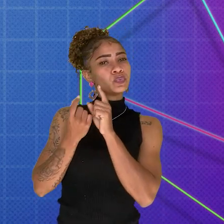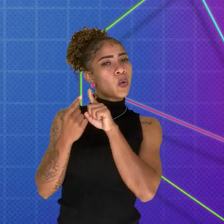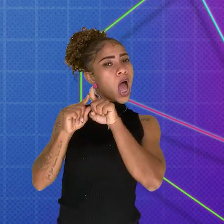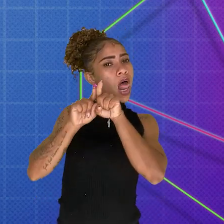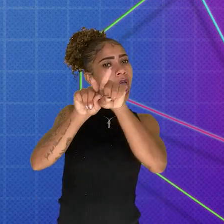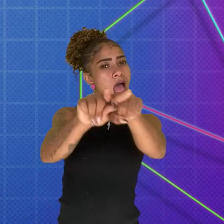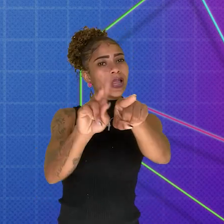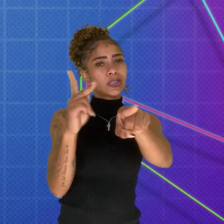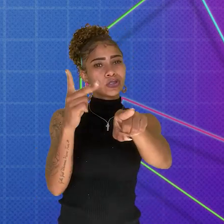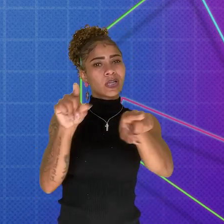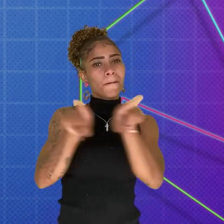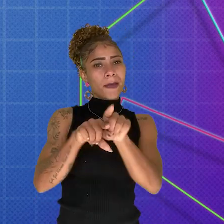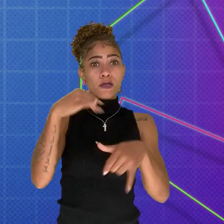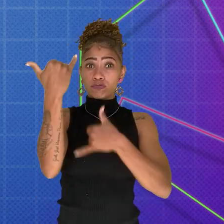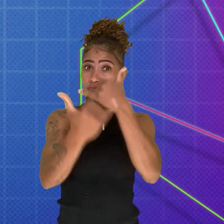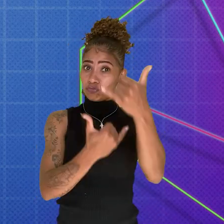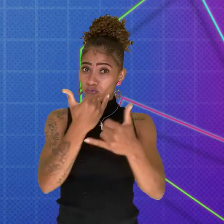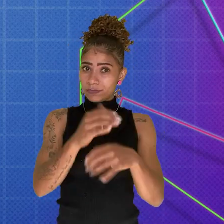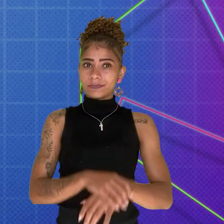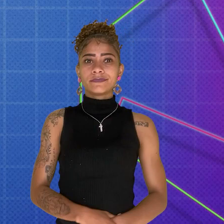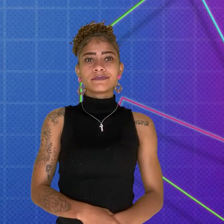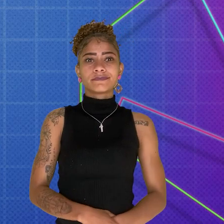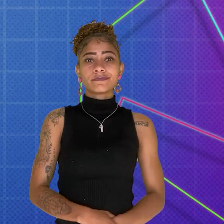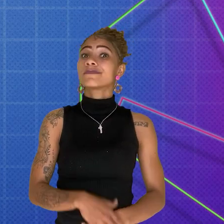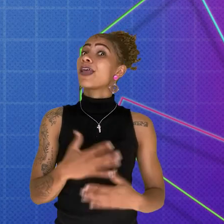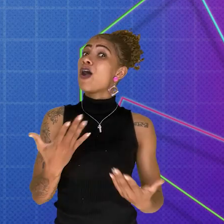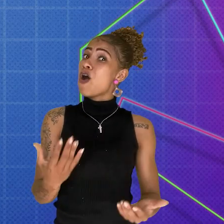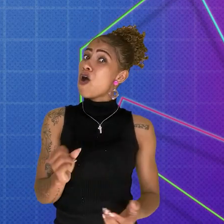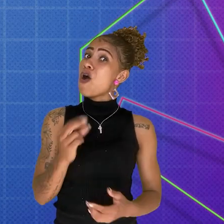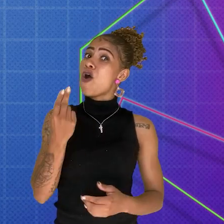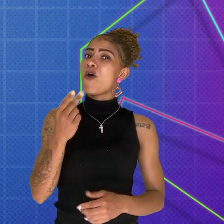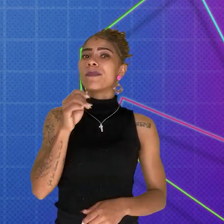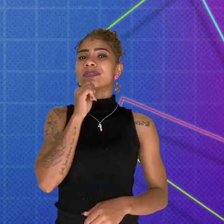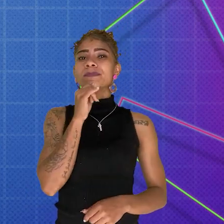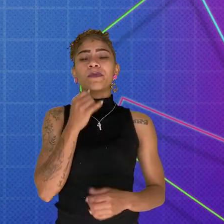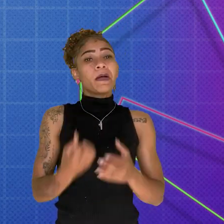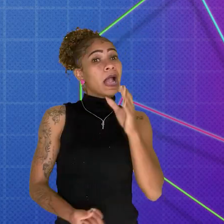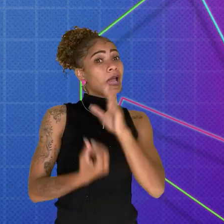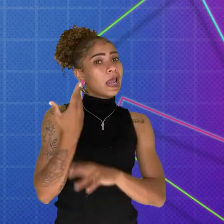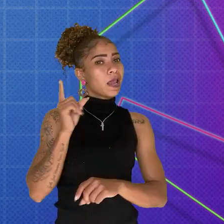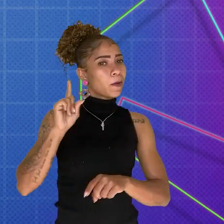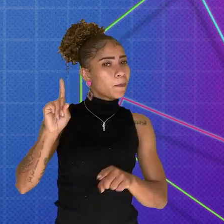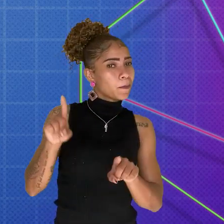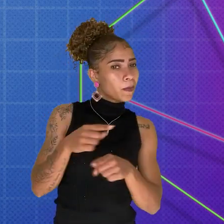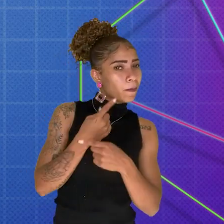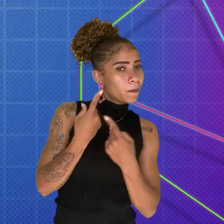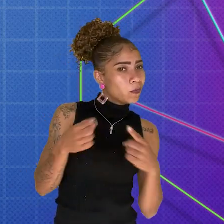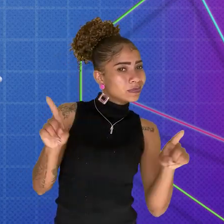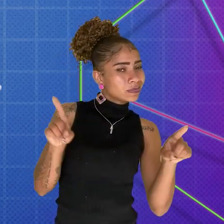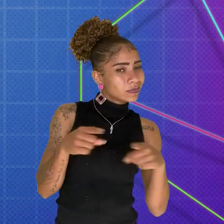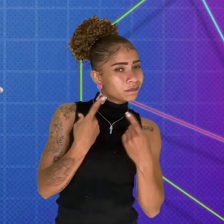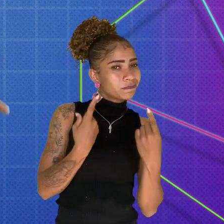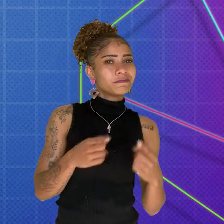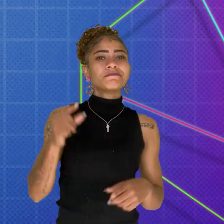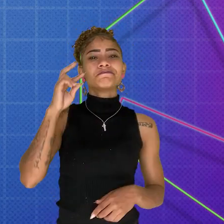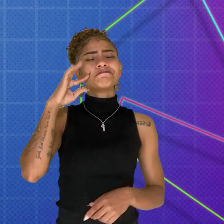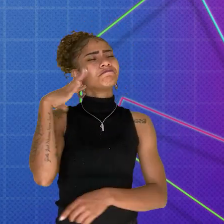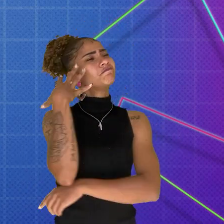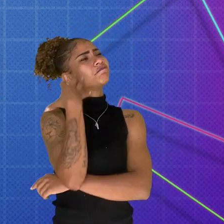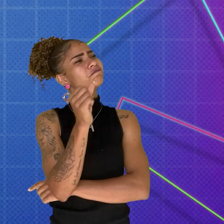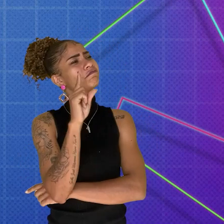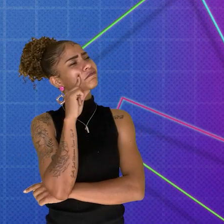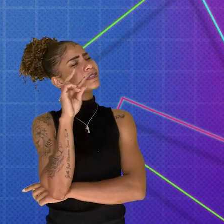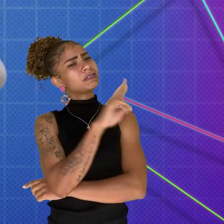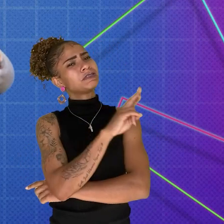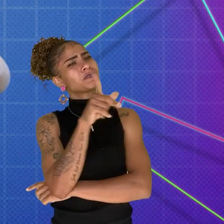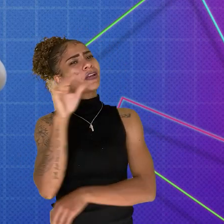história e à atmosfera do jogo. Componha uma música. Use o esboço da trilha sonora como um guia para compor a música.